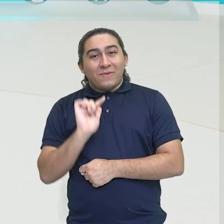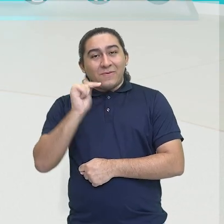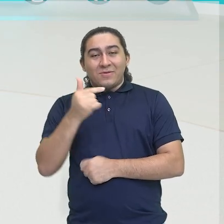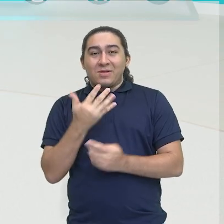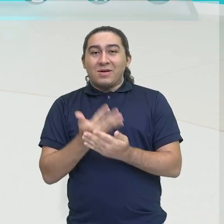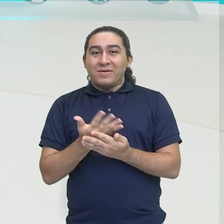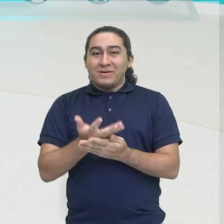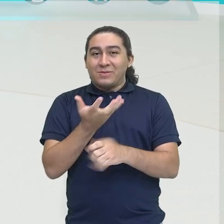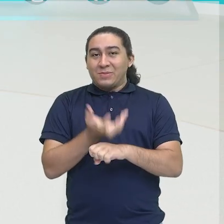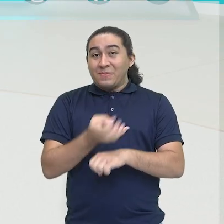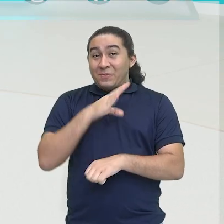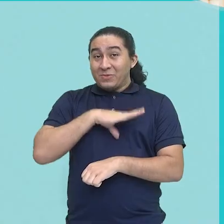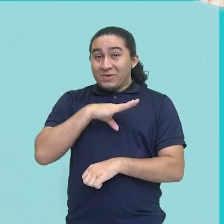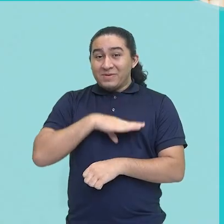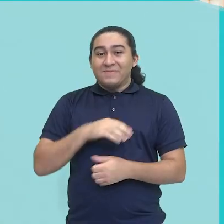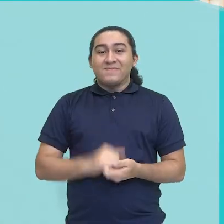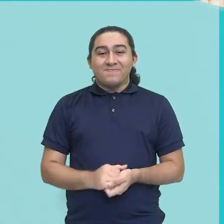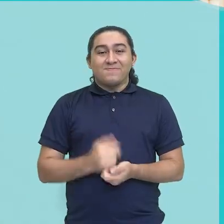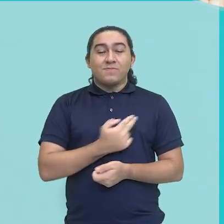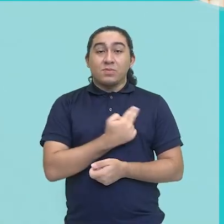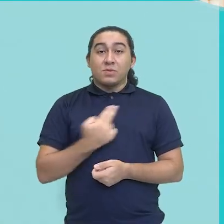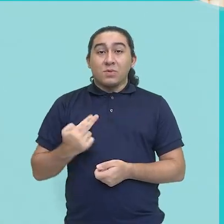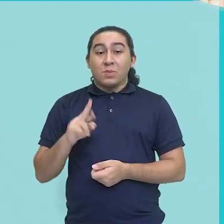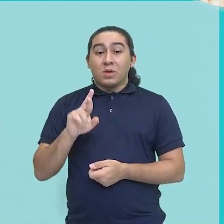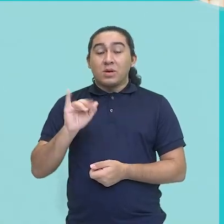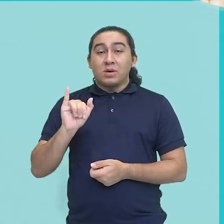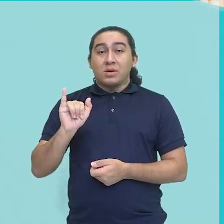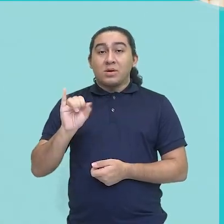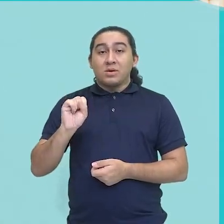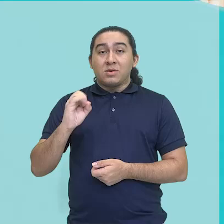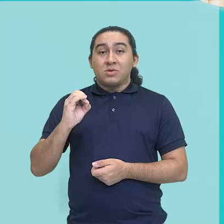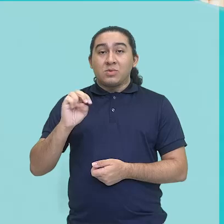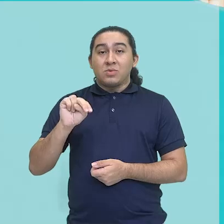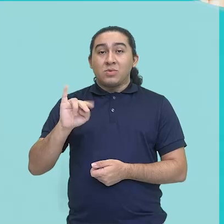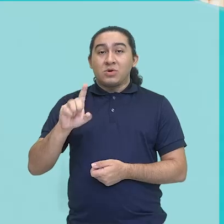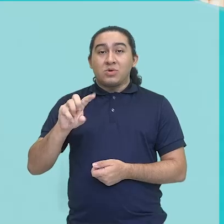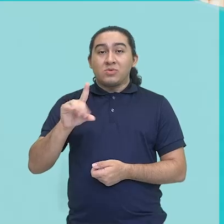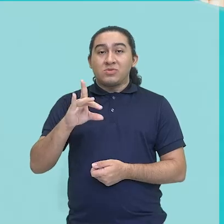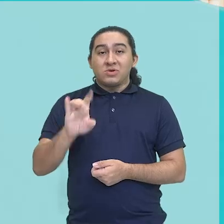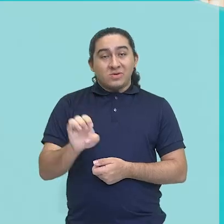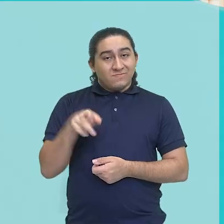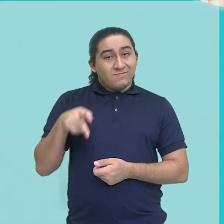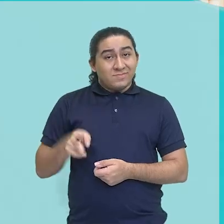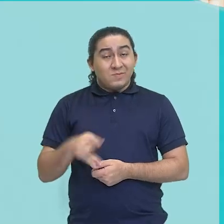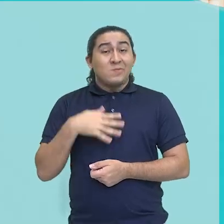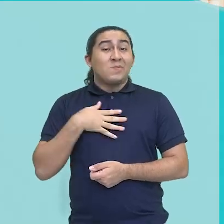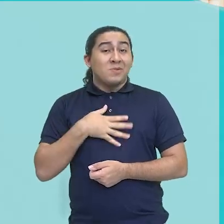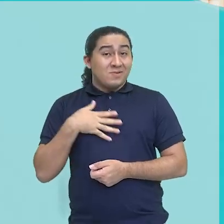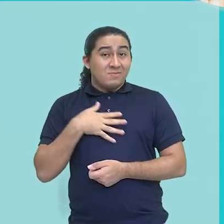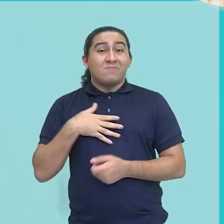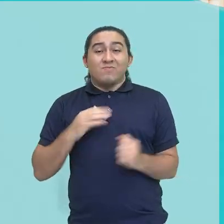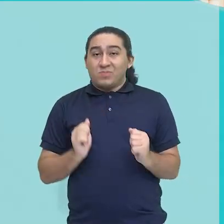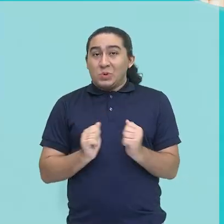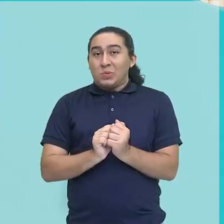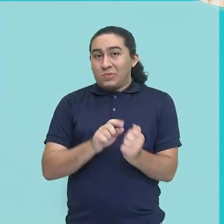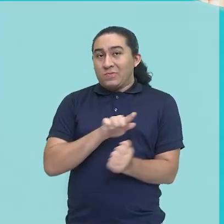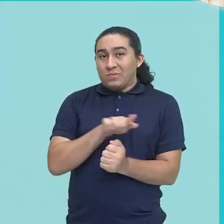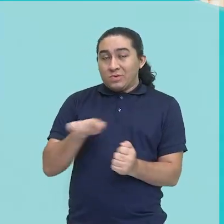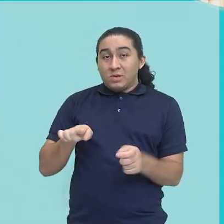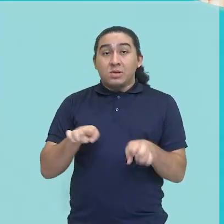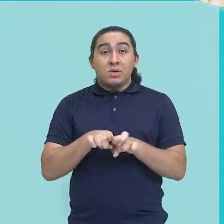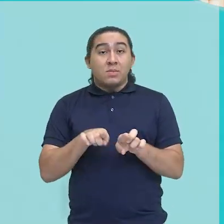de língua portuguesa. Eu sou a professora Risonilde Araújo e é sempre um prazer, né, estar aqui com